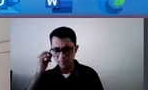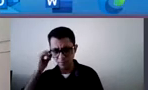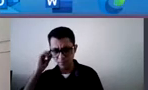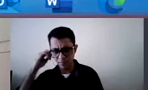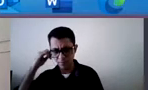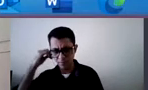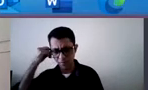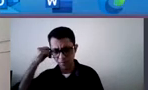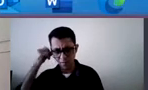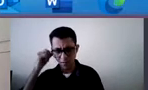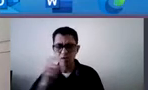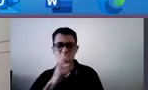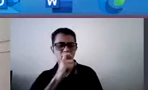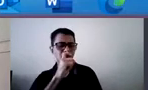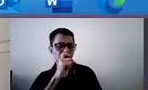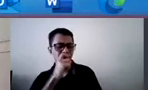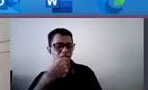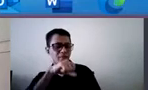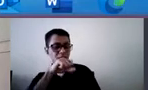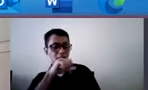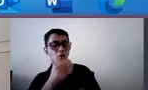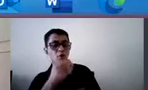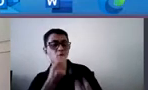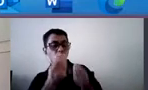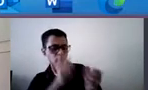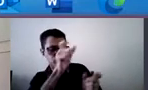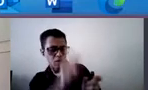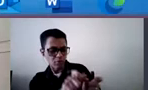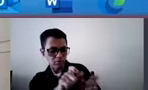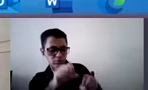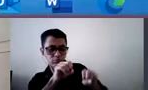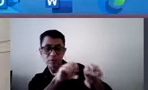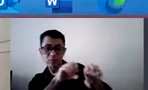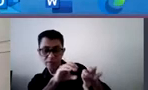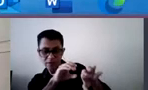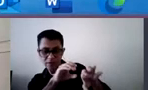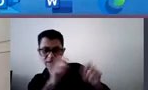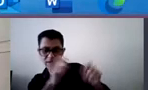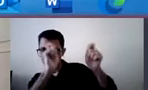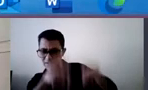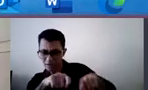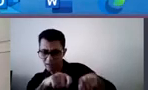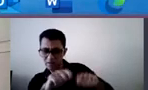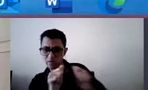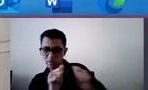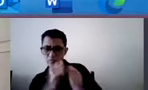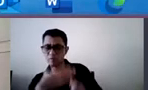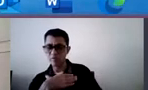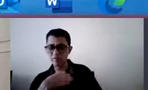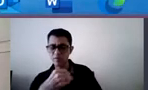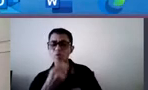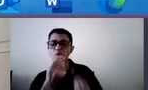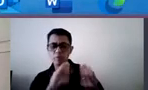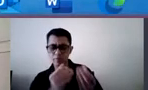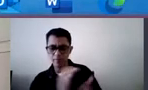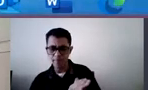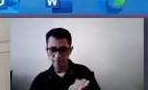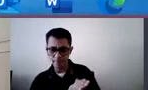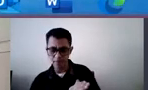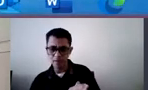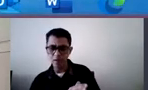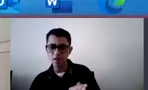E os pais? Como que os pais podem trabalhar essa competência com os filhos em casa? Então, a